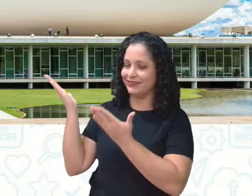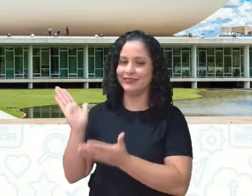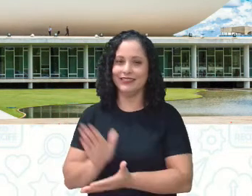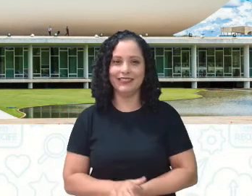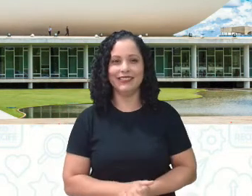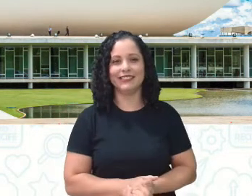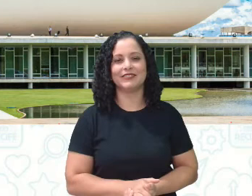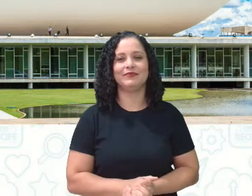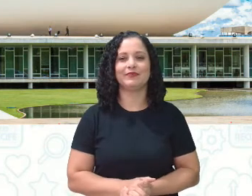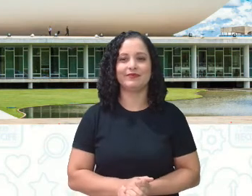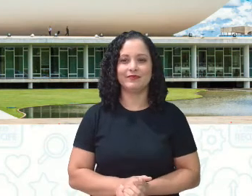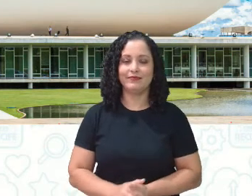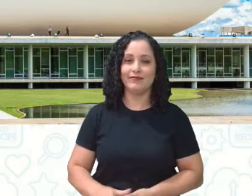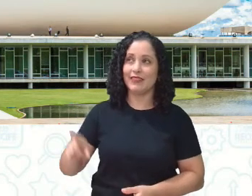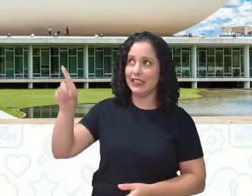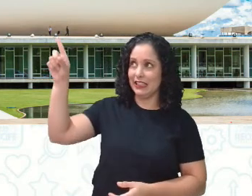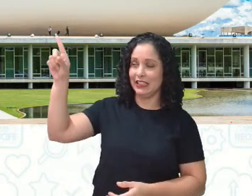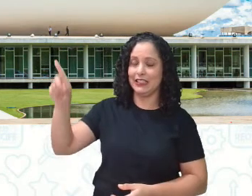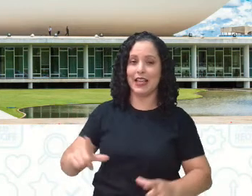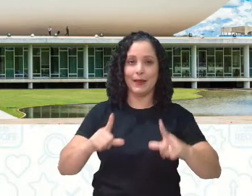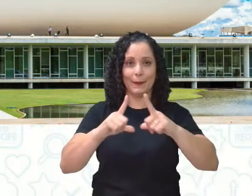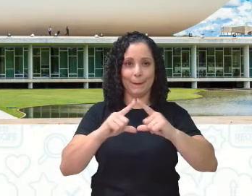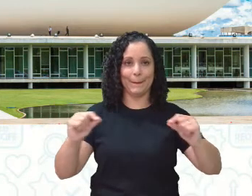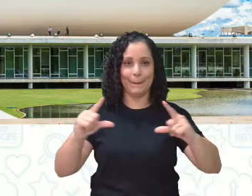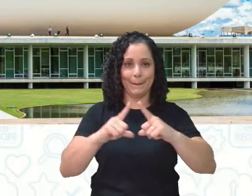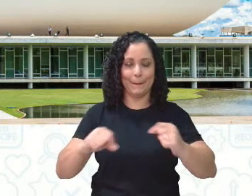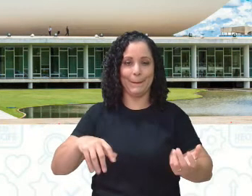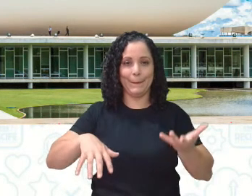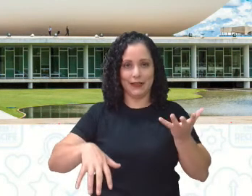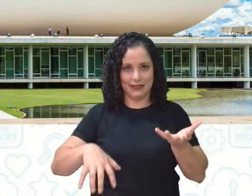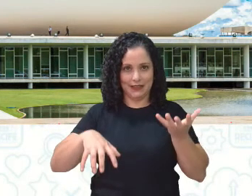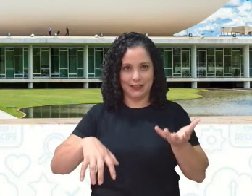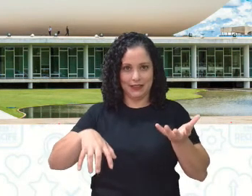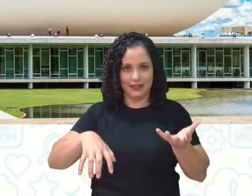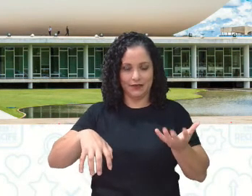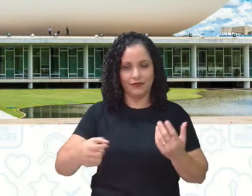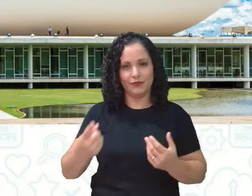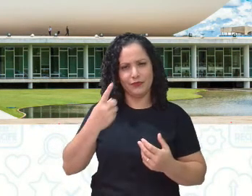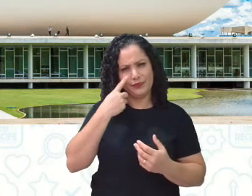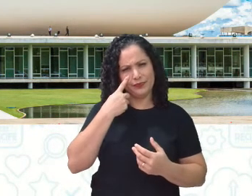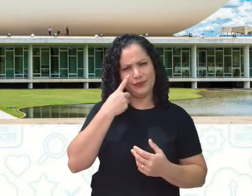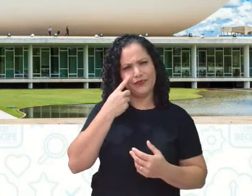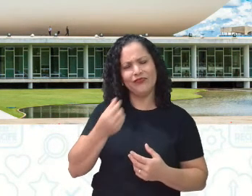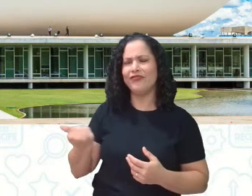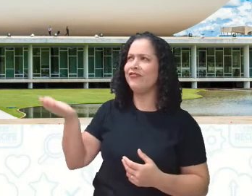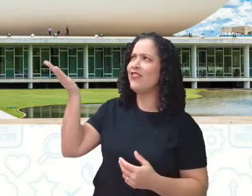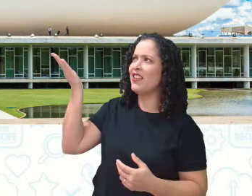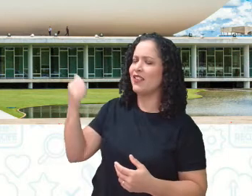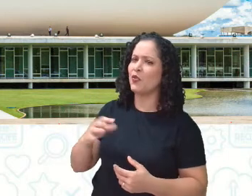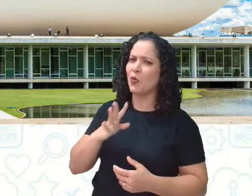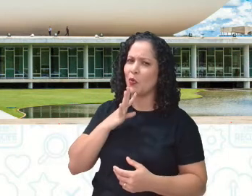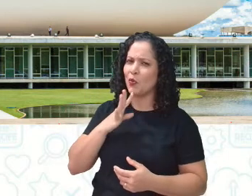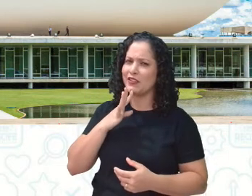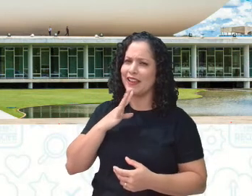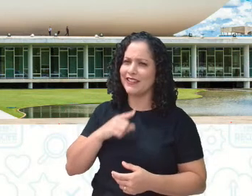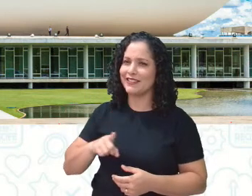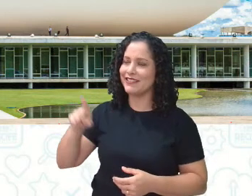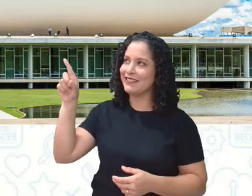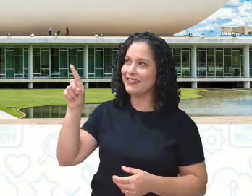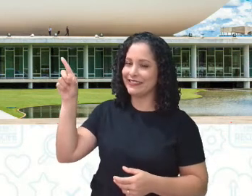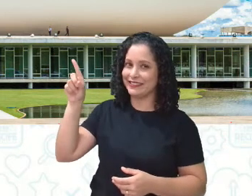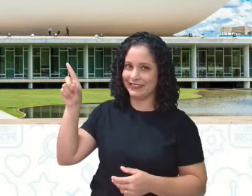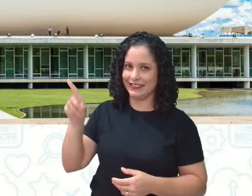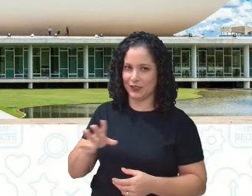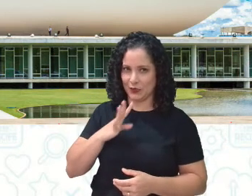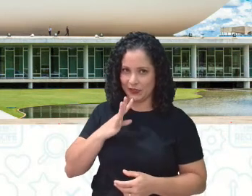demais. Lá de Brasília, não é isso? Vamos pensar aqui, né? Você conhece esse lugar? É